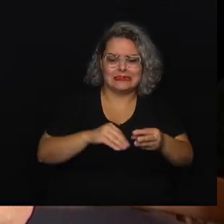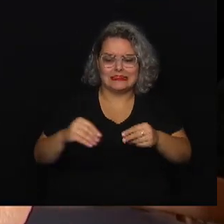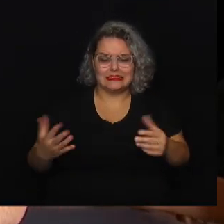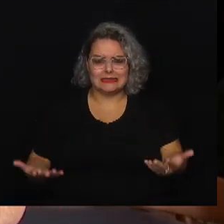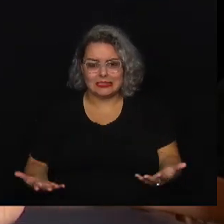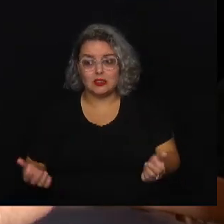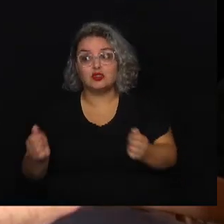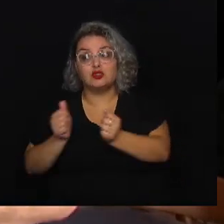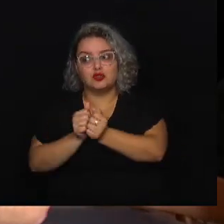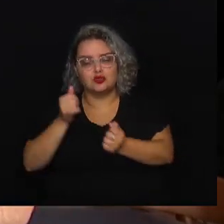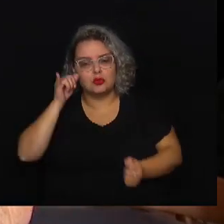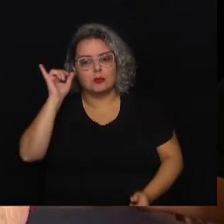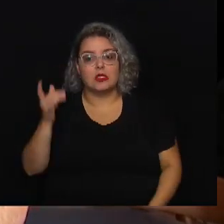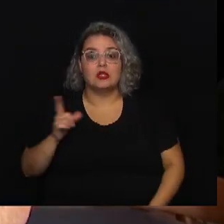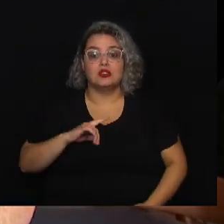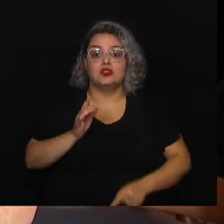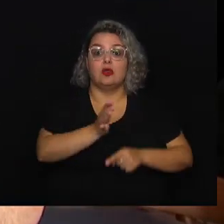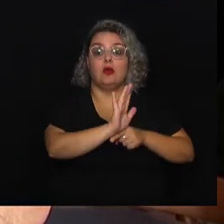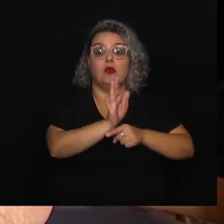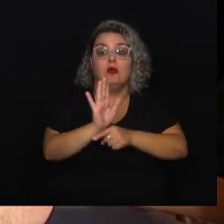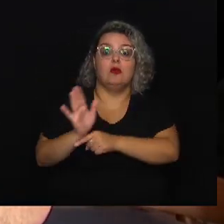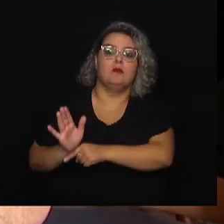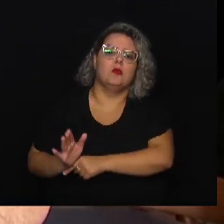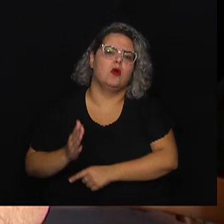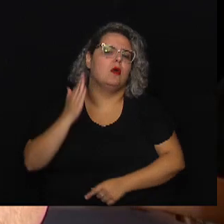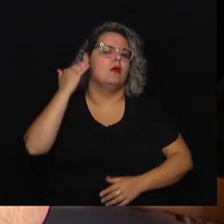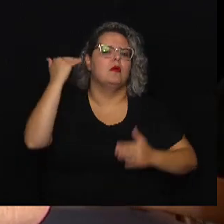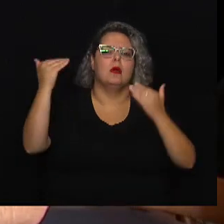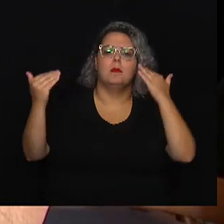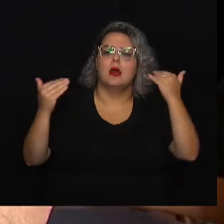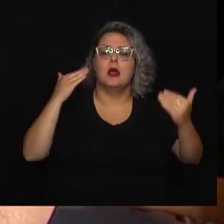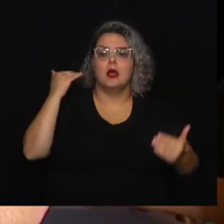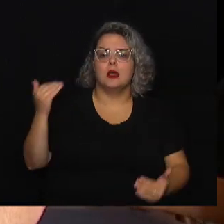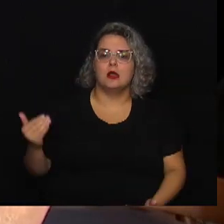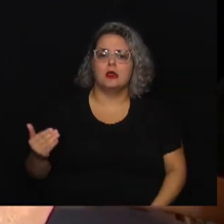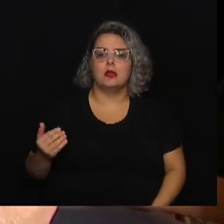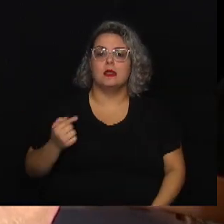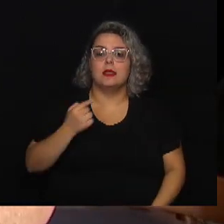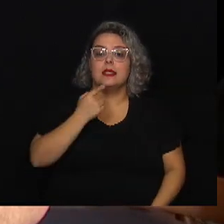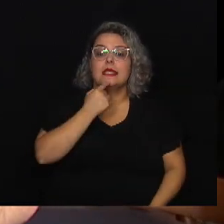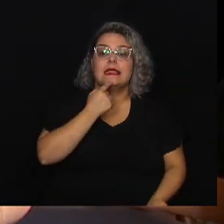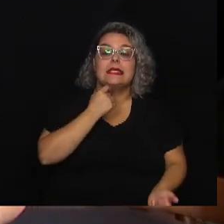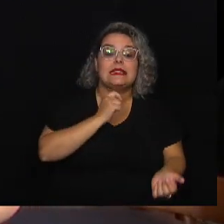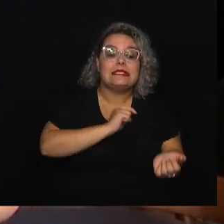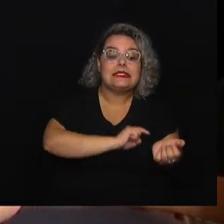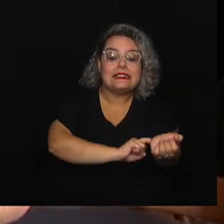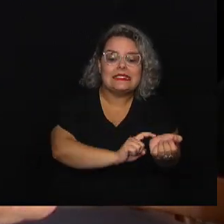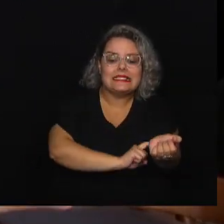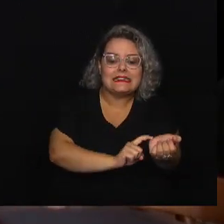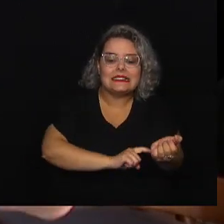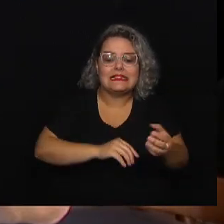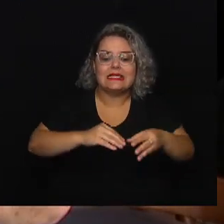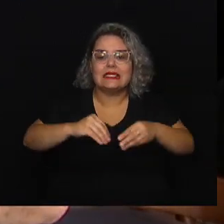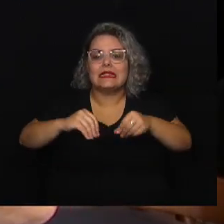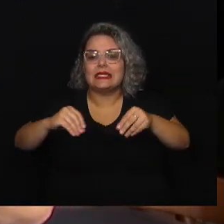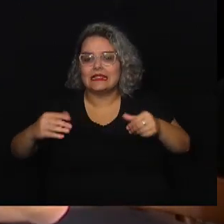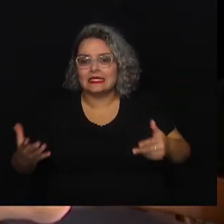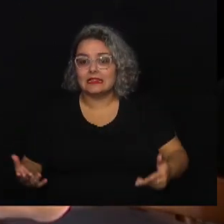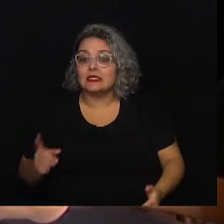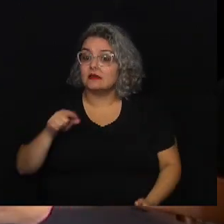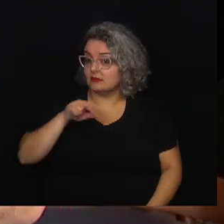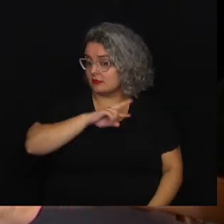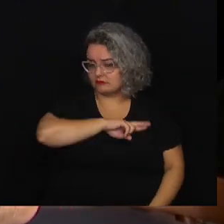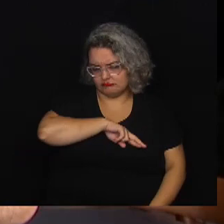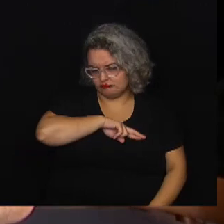existia um filme que estava fazendo um sucesso mundial, que se chamava Sangue e Areia. E era um romance